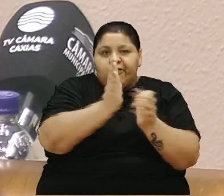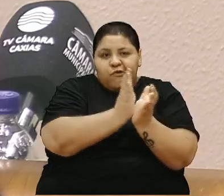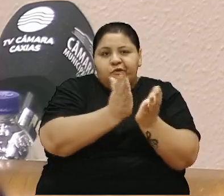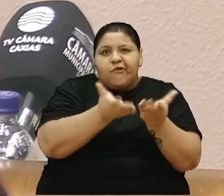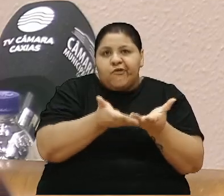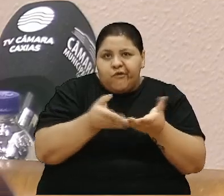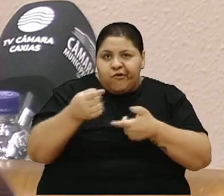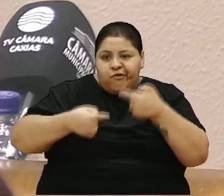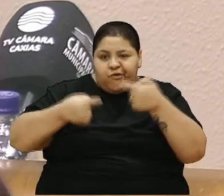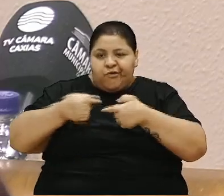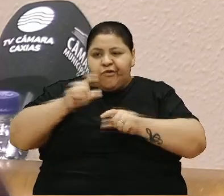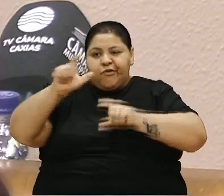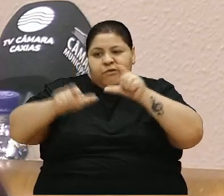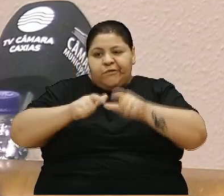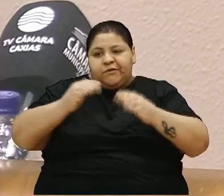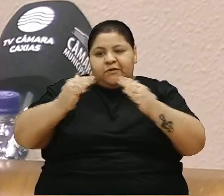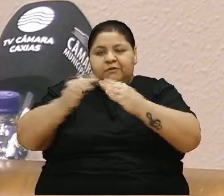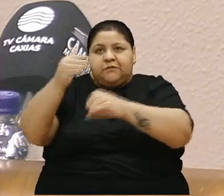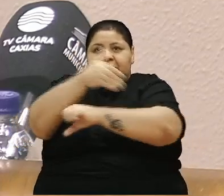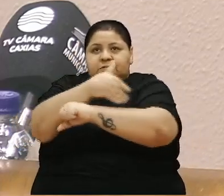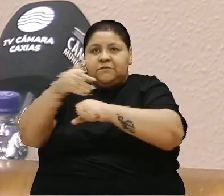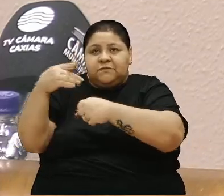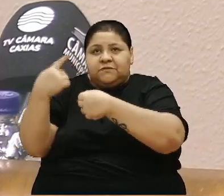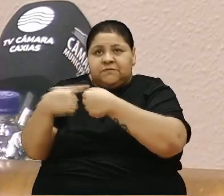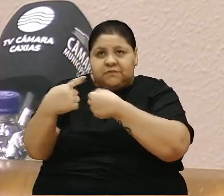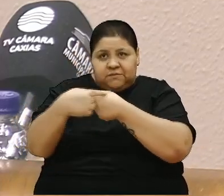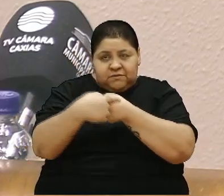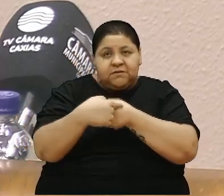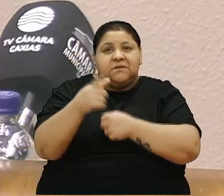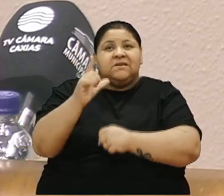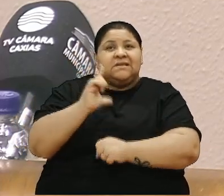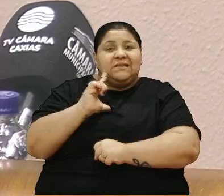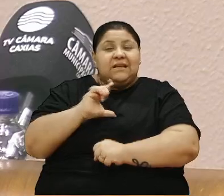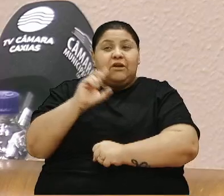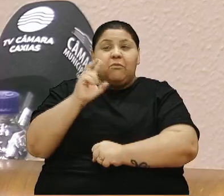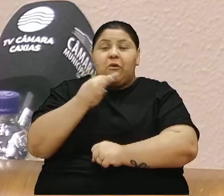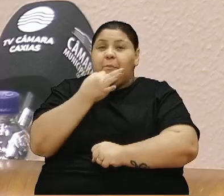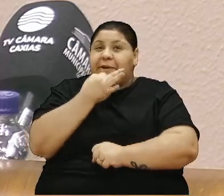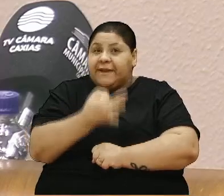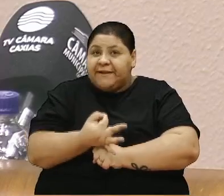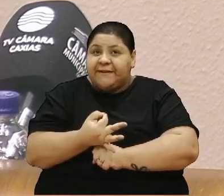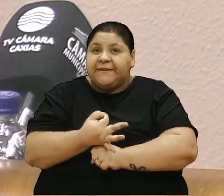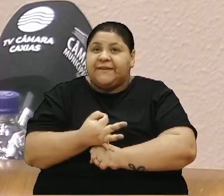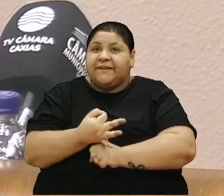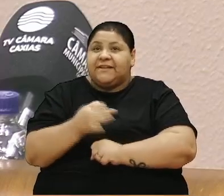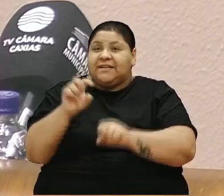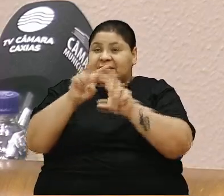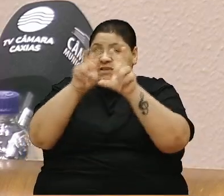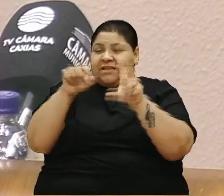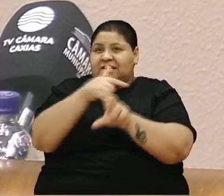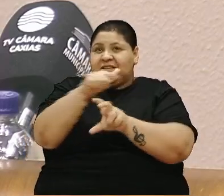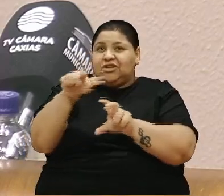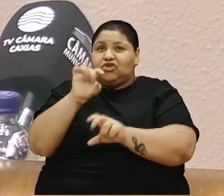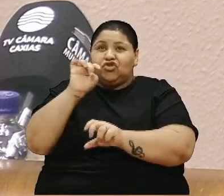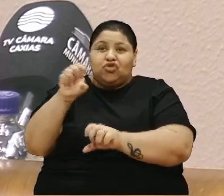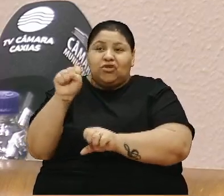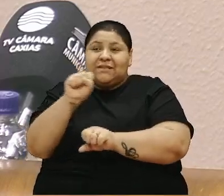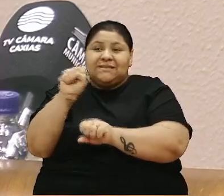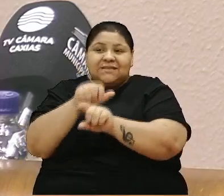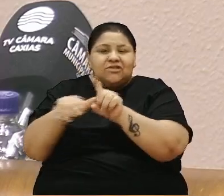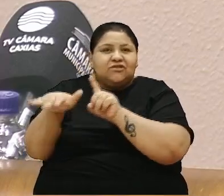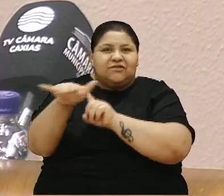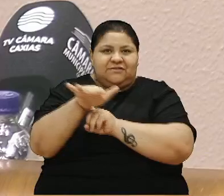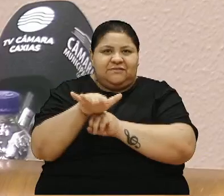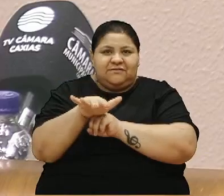está discutindo sobre as pessoas em situação de rua na nossa cidade. Ainda há uma visão de que esse tema e outros são só da assistência social.